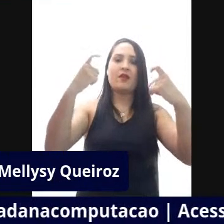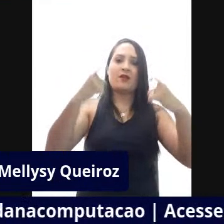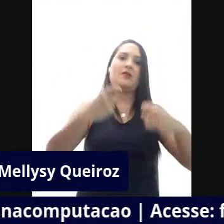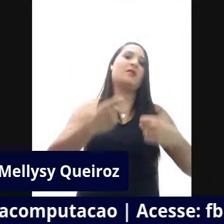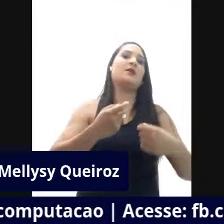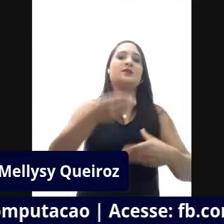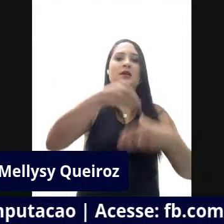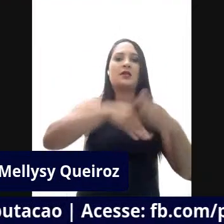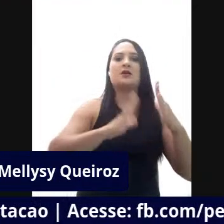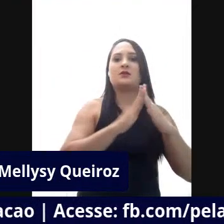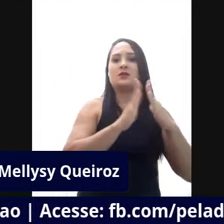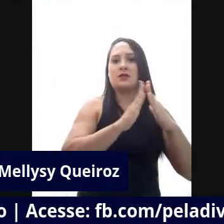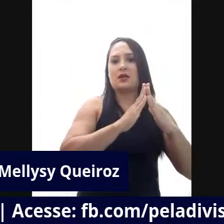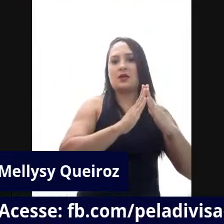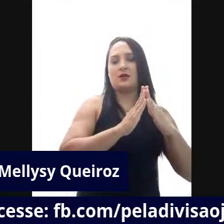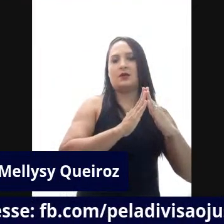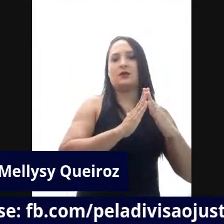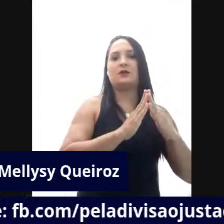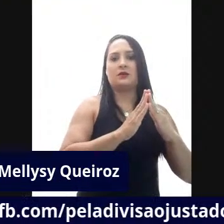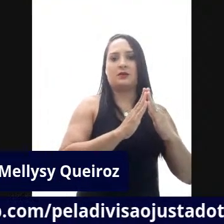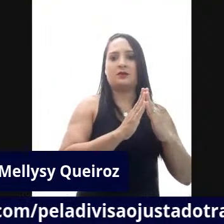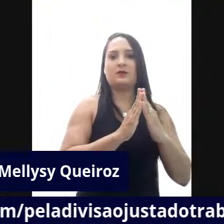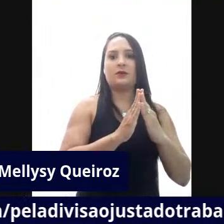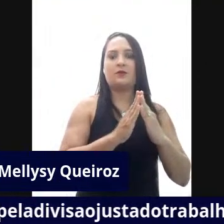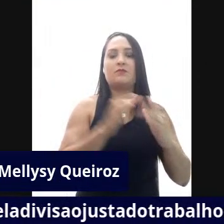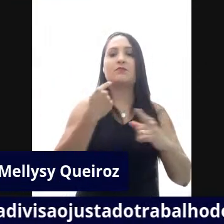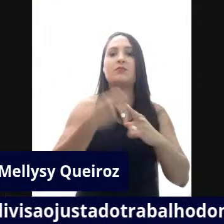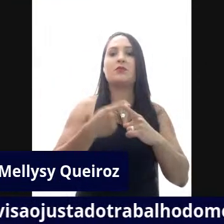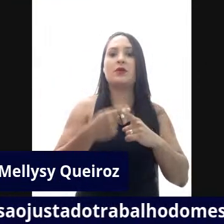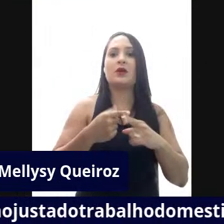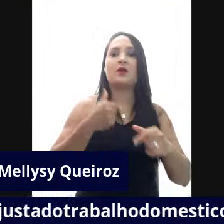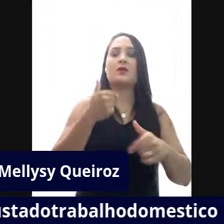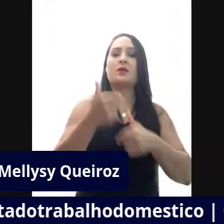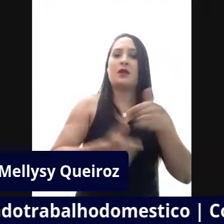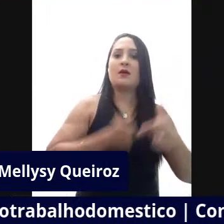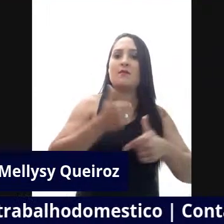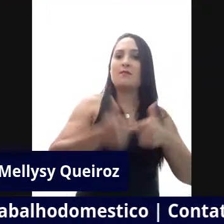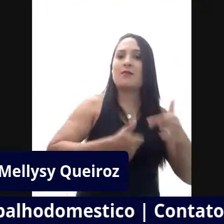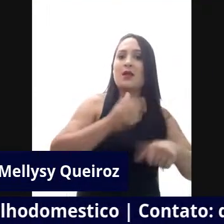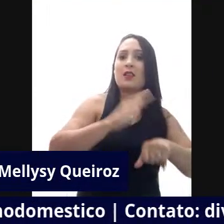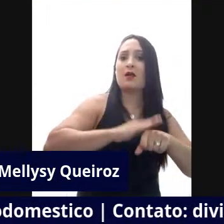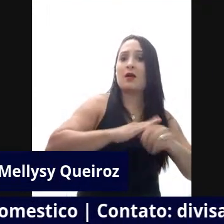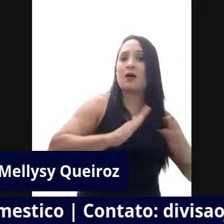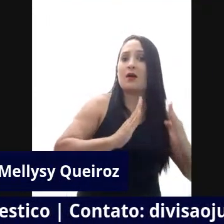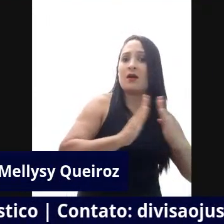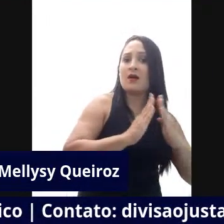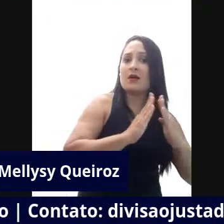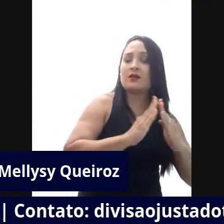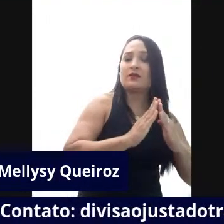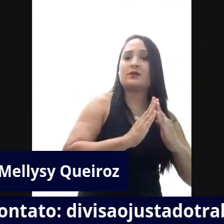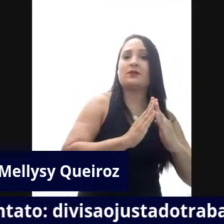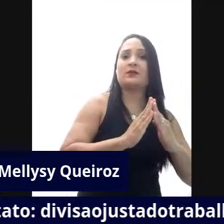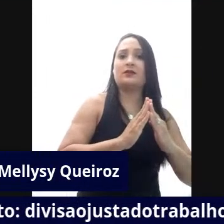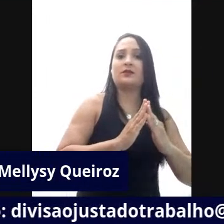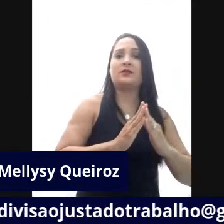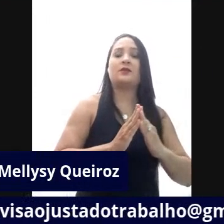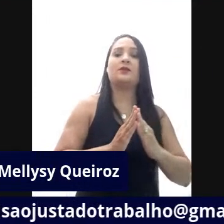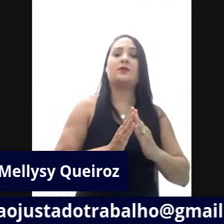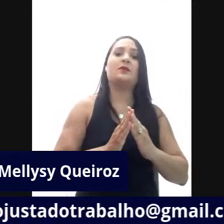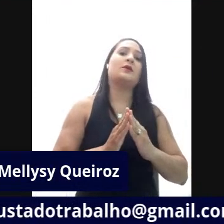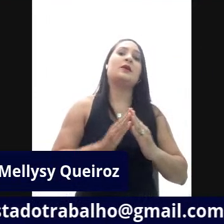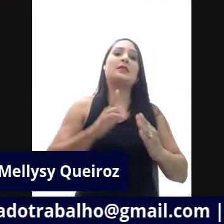trabalho doméstico, ele impacta a vida das mulheres em todas as suas dimensões, econômica,